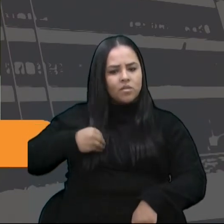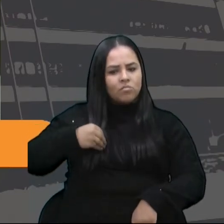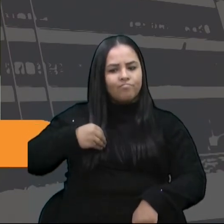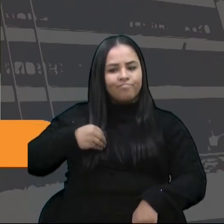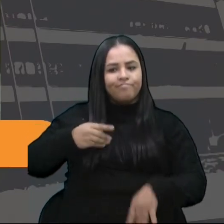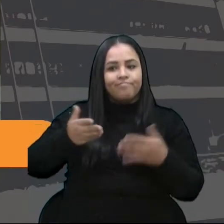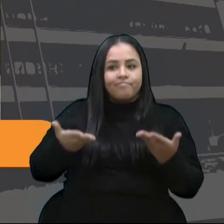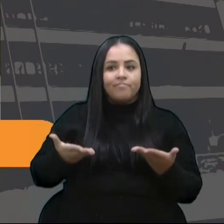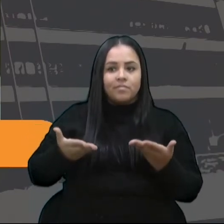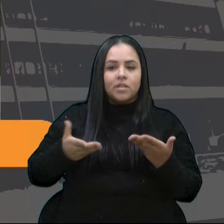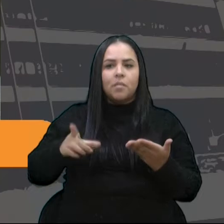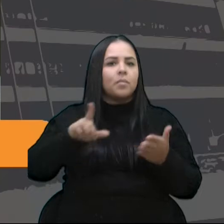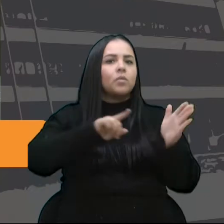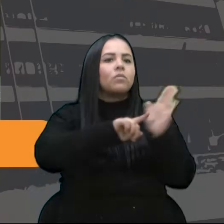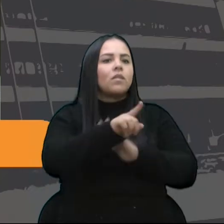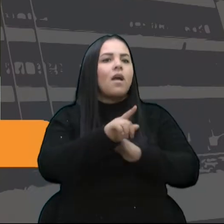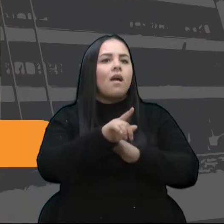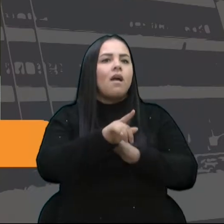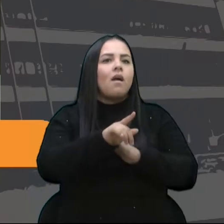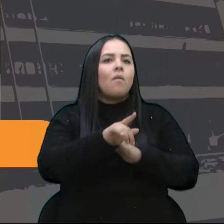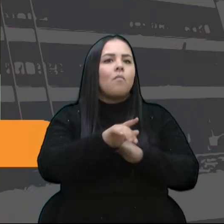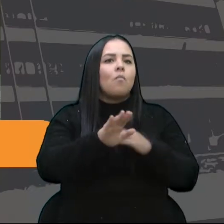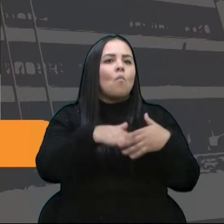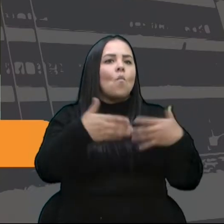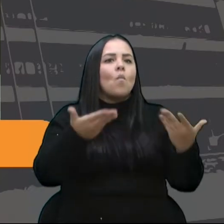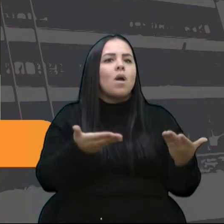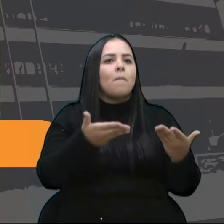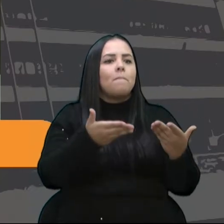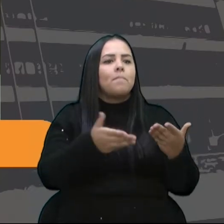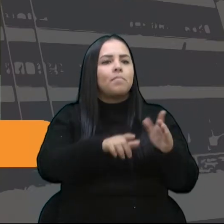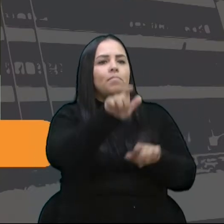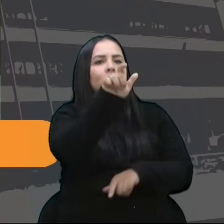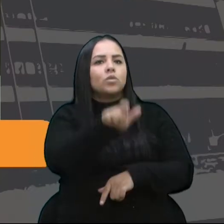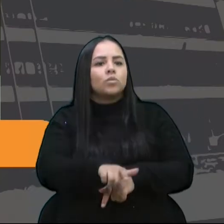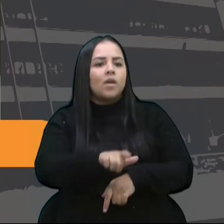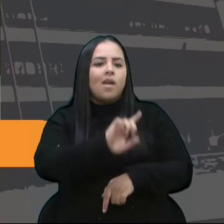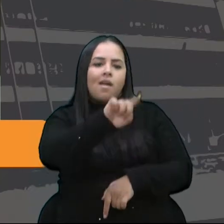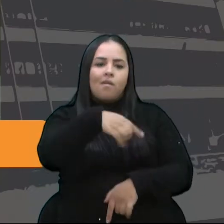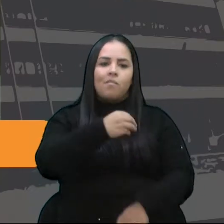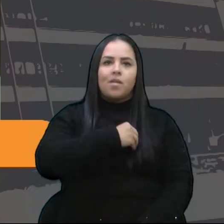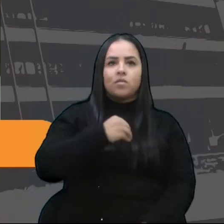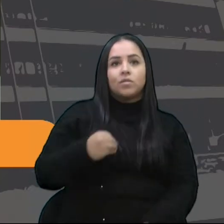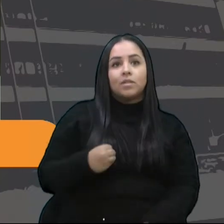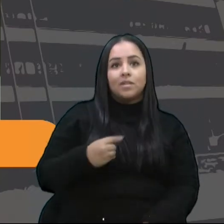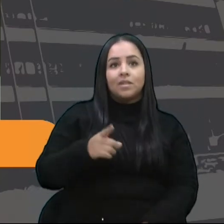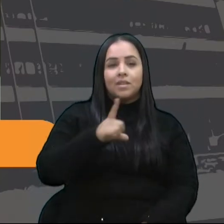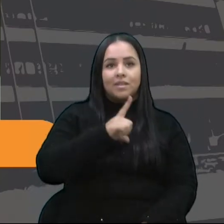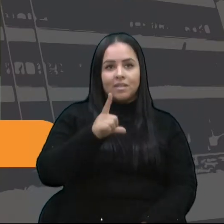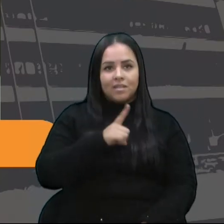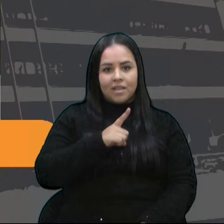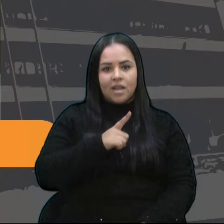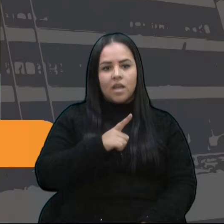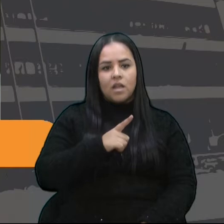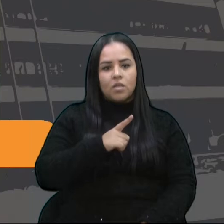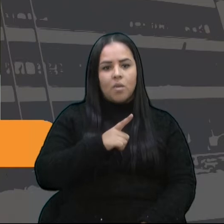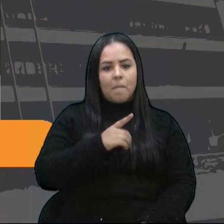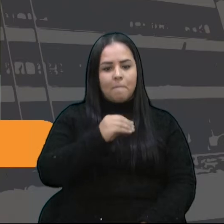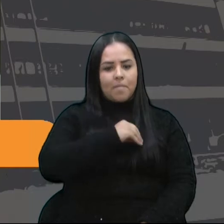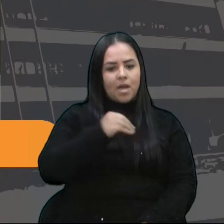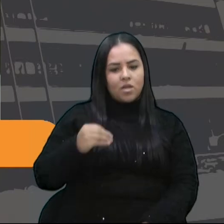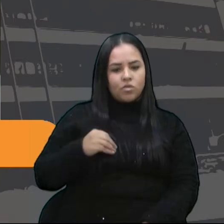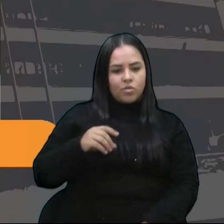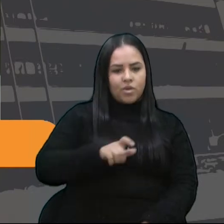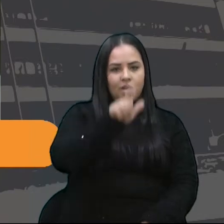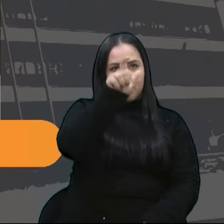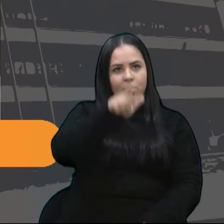recorrer? A um médico. E óbvio que na relação entre médico e paciente